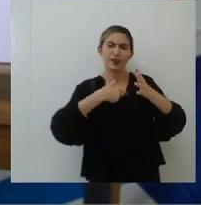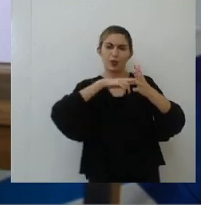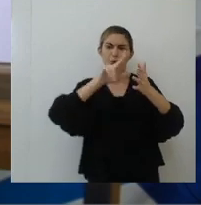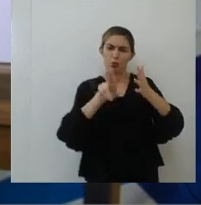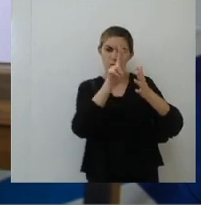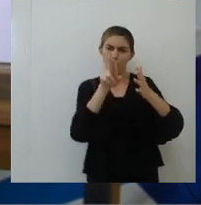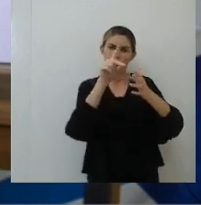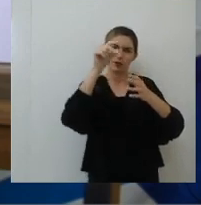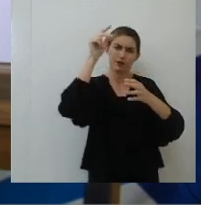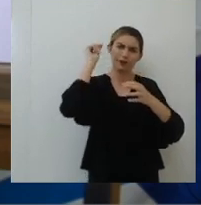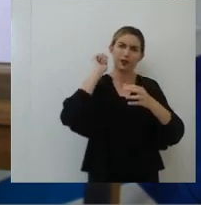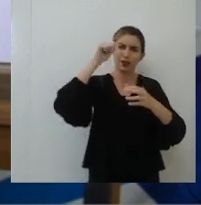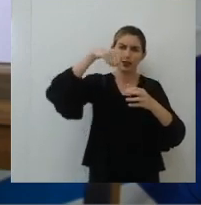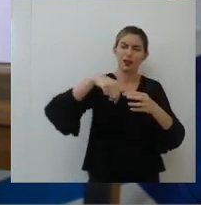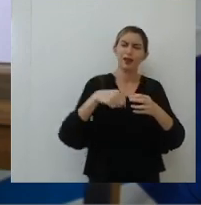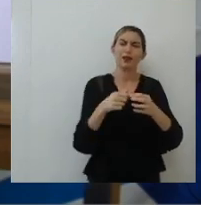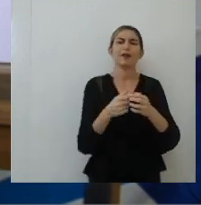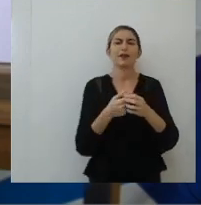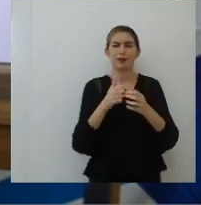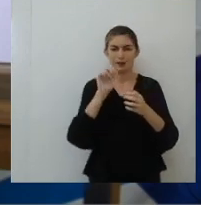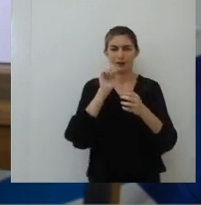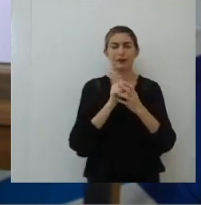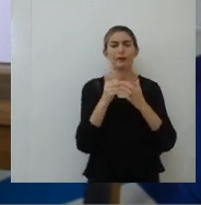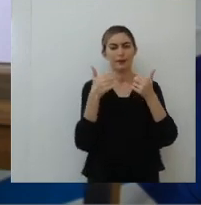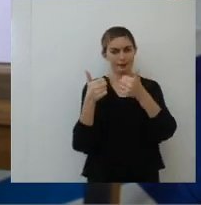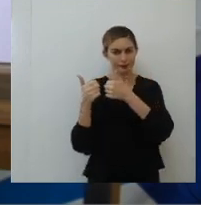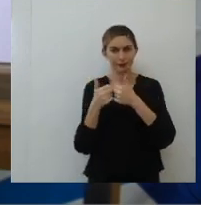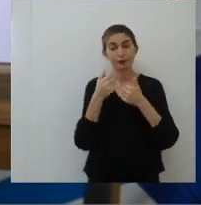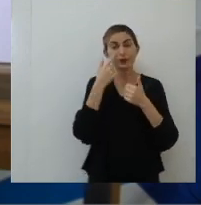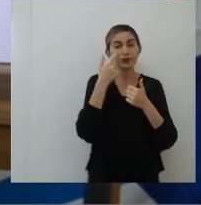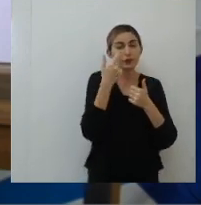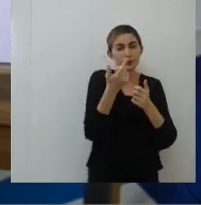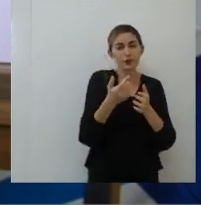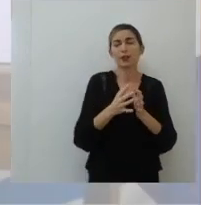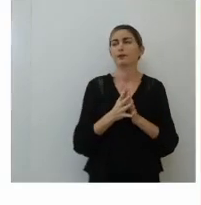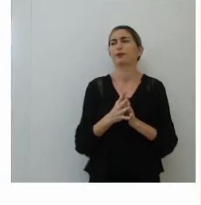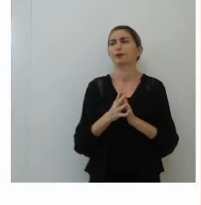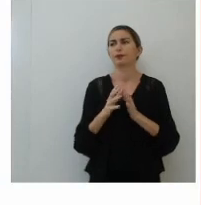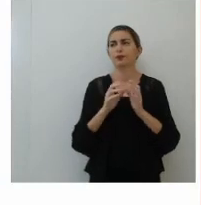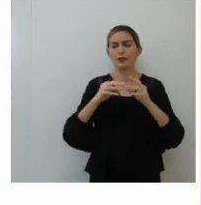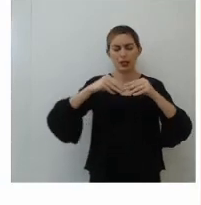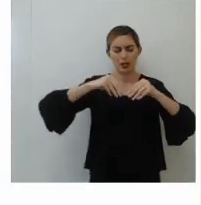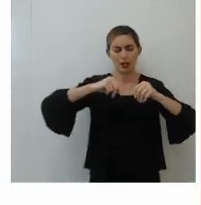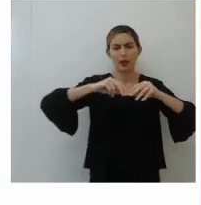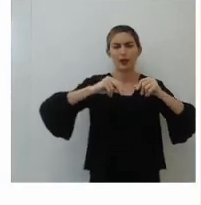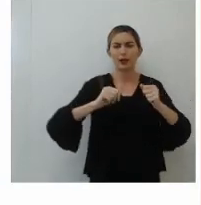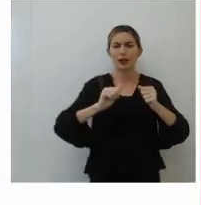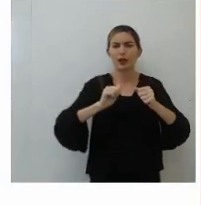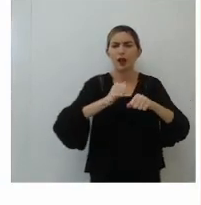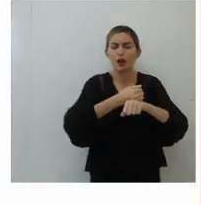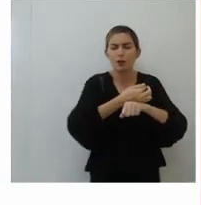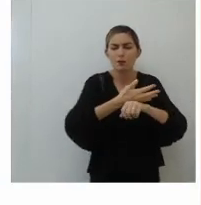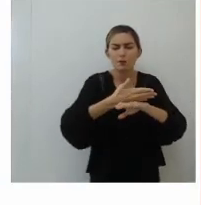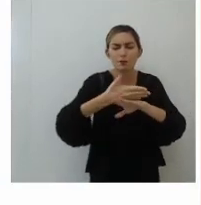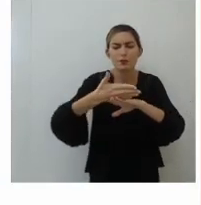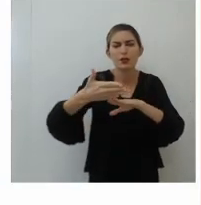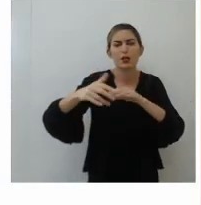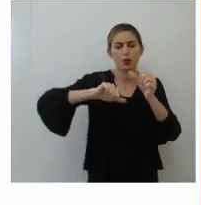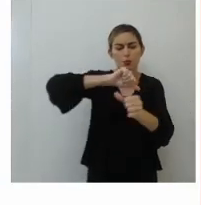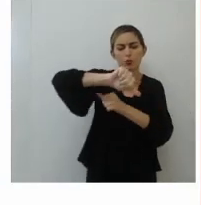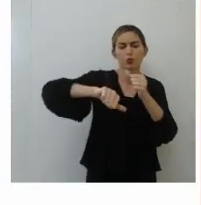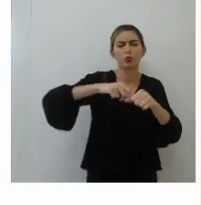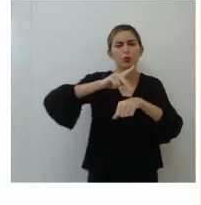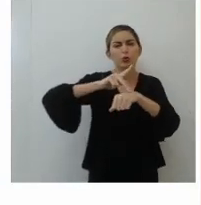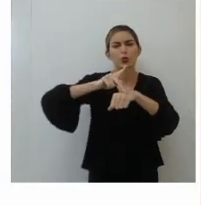o uso das antíteses e o uso dos paradoxos. Beleza? Então, olha aqui, ó. A areia alva está agora preta